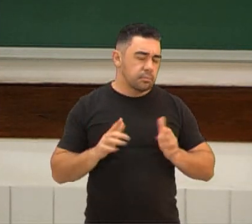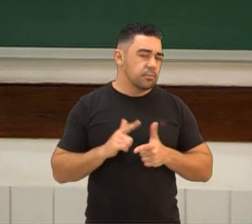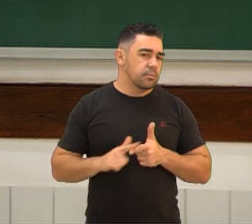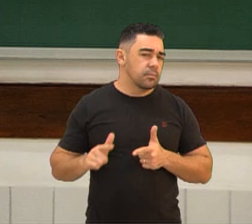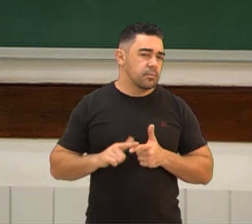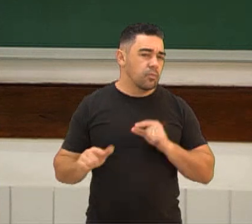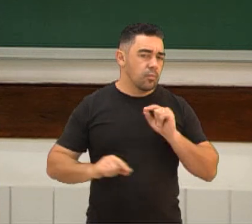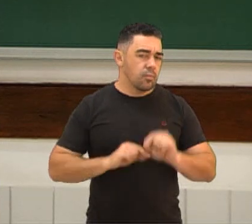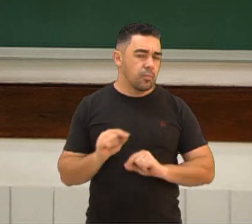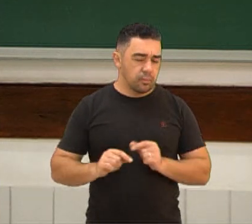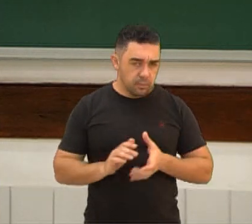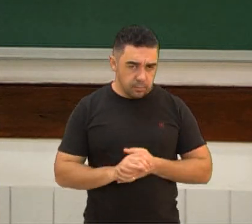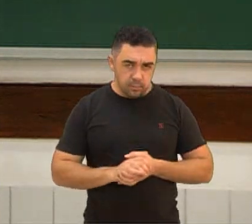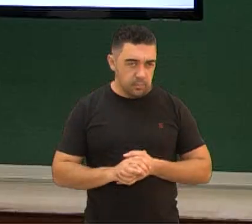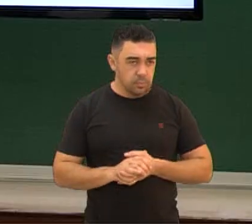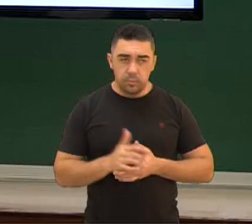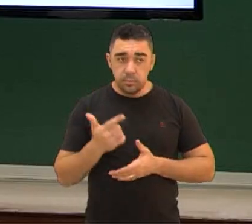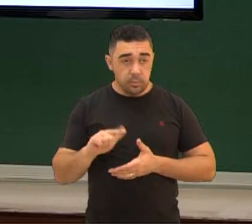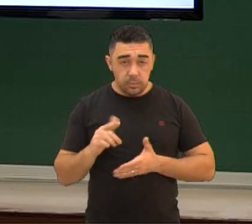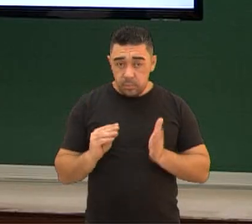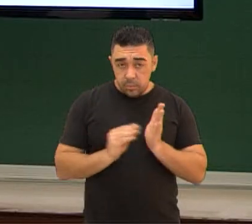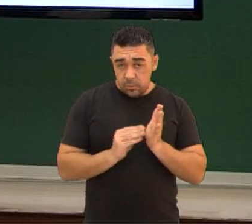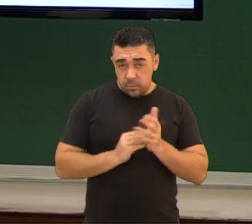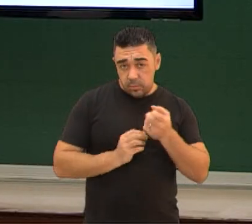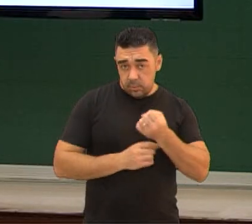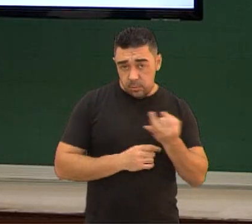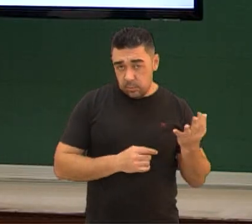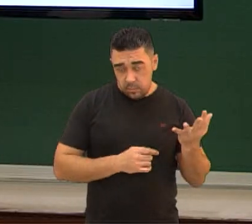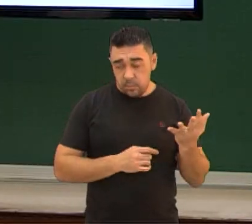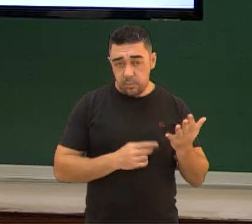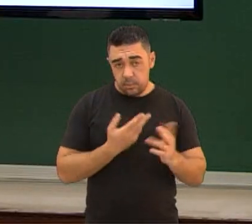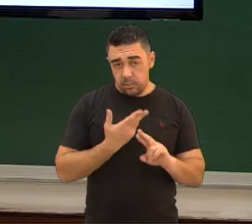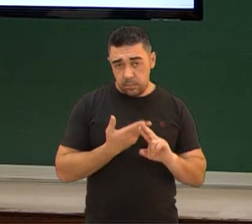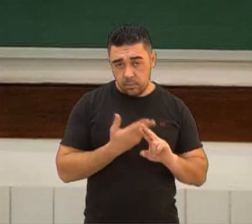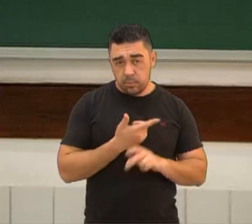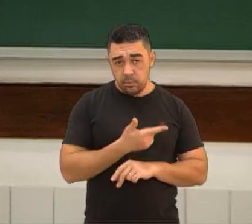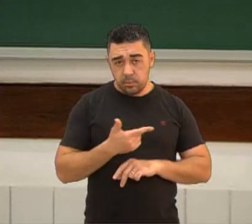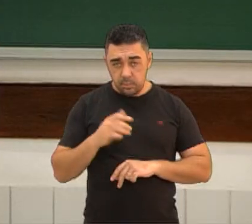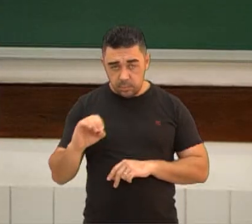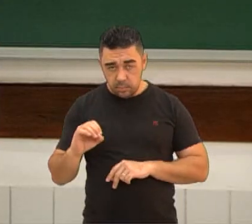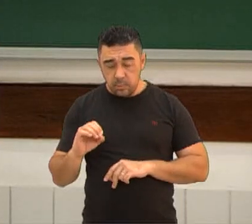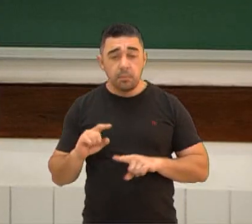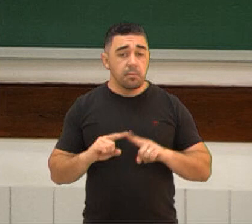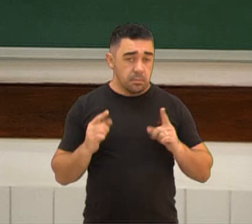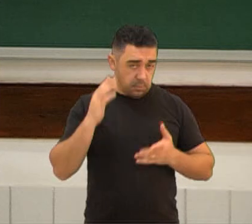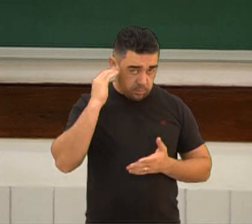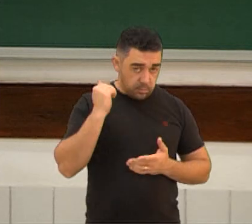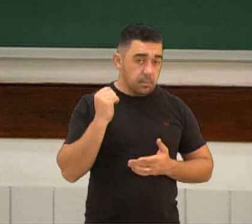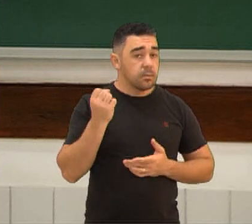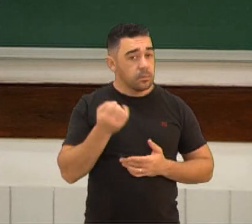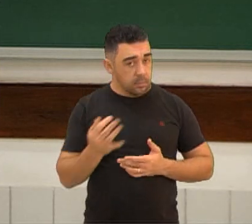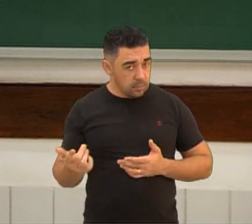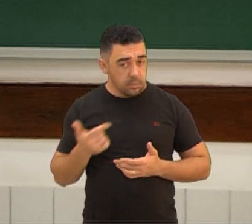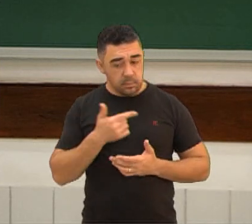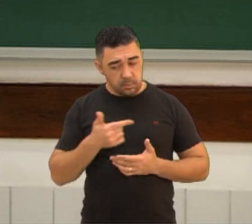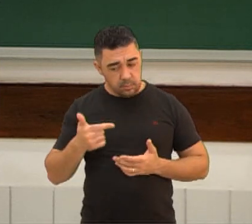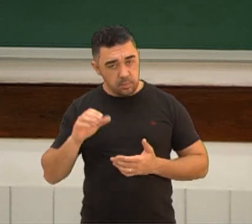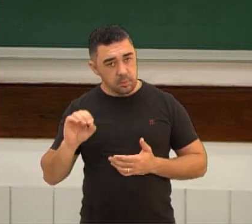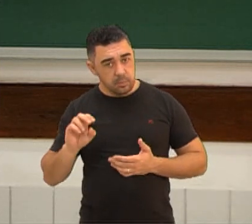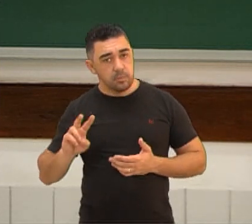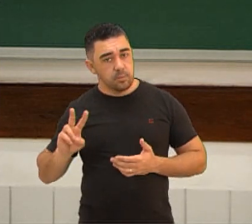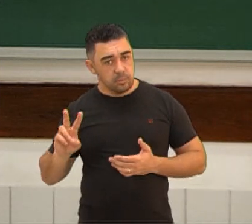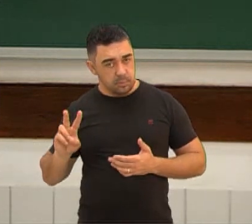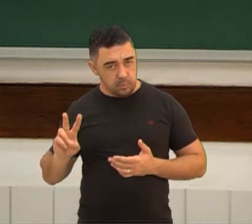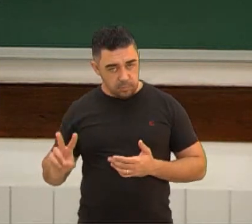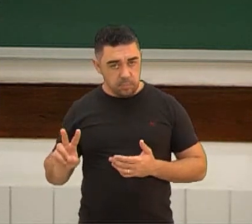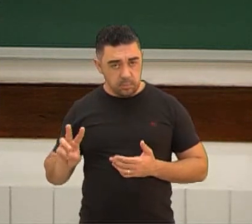é que eu não tenho nem a corrente que essa máquina vai usar, em 220, mas tenho a tensão, que é 220 volts. Então eu